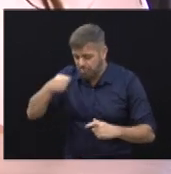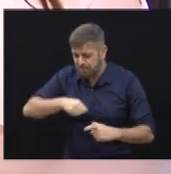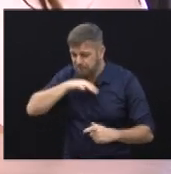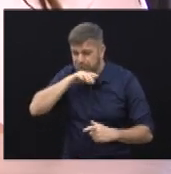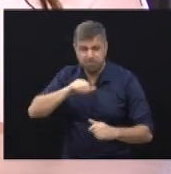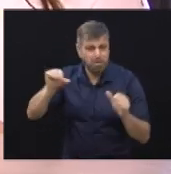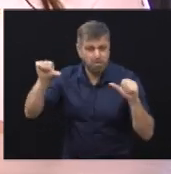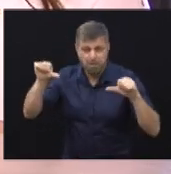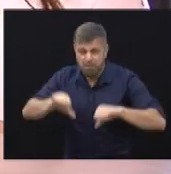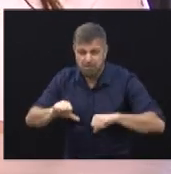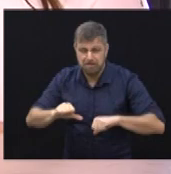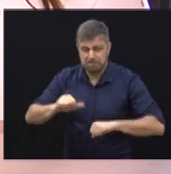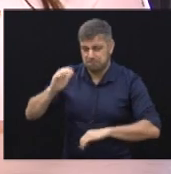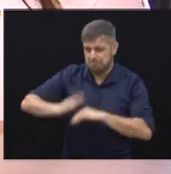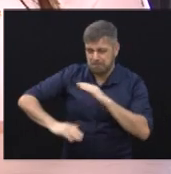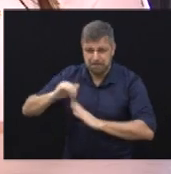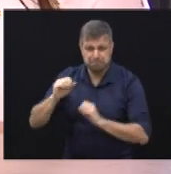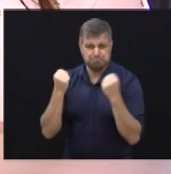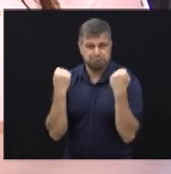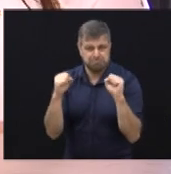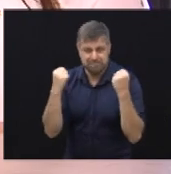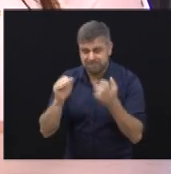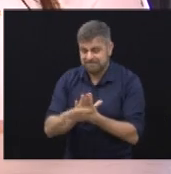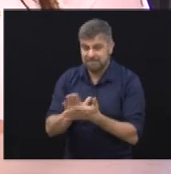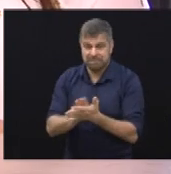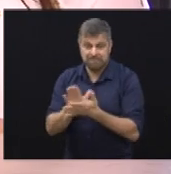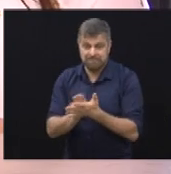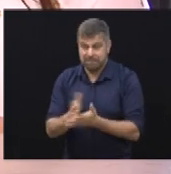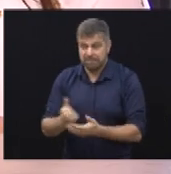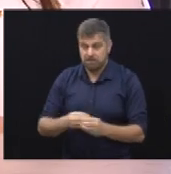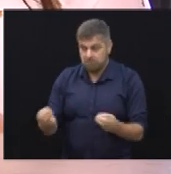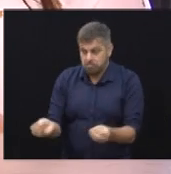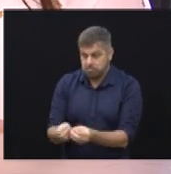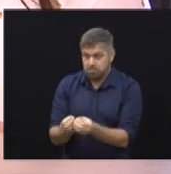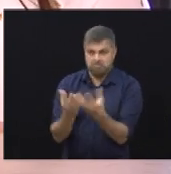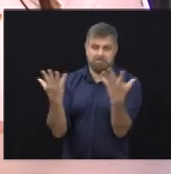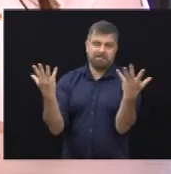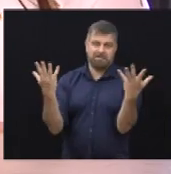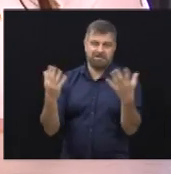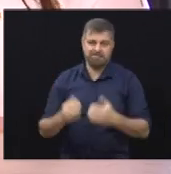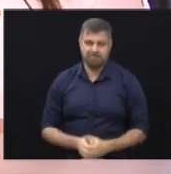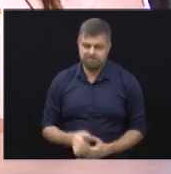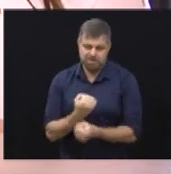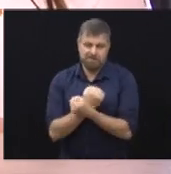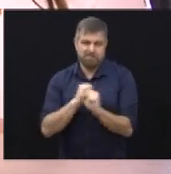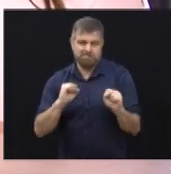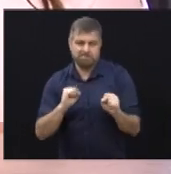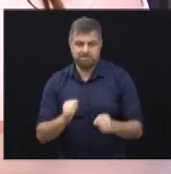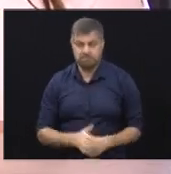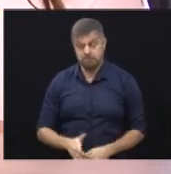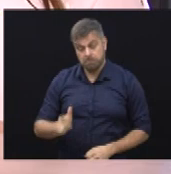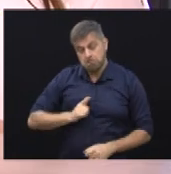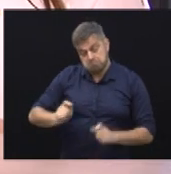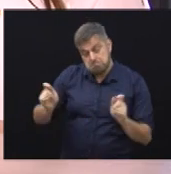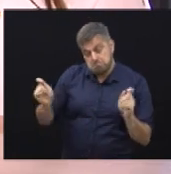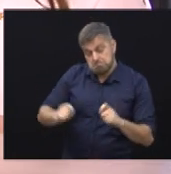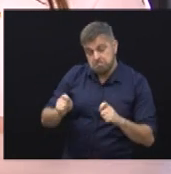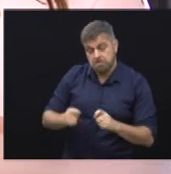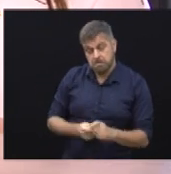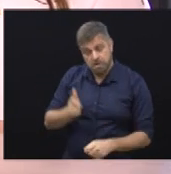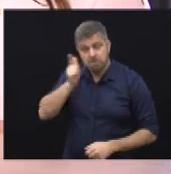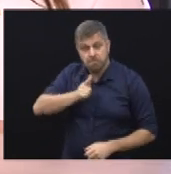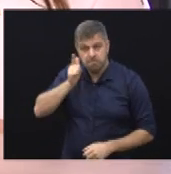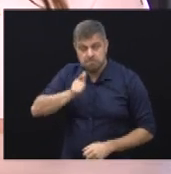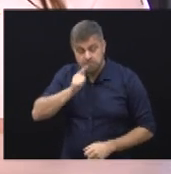boa alimentação, não praticam atividade física e querem que aconteça um milagre, né? A gente pode ter um resultado